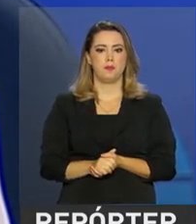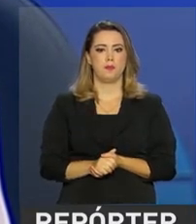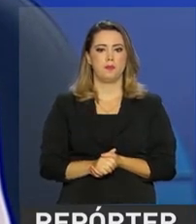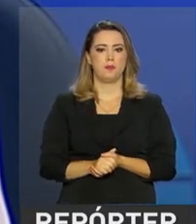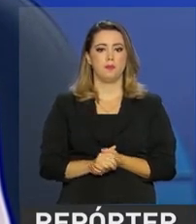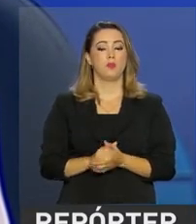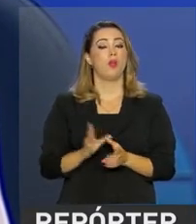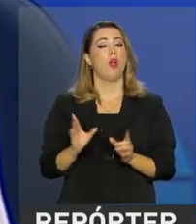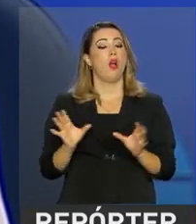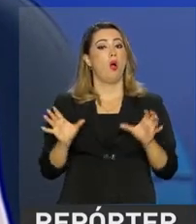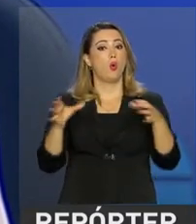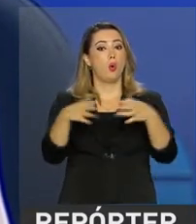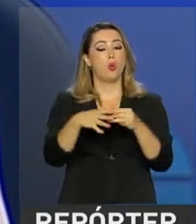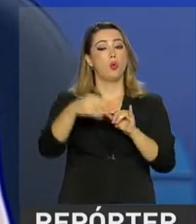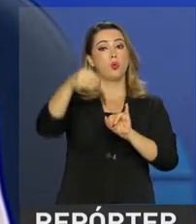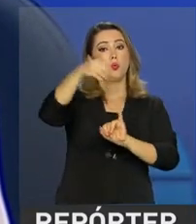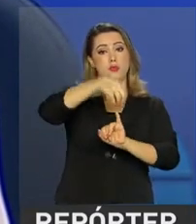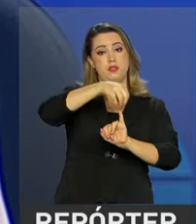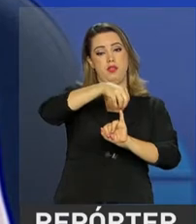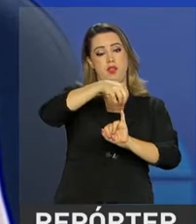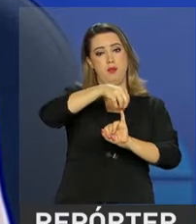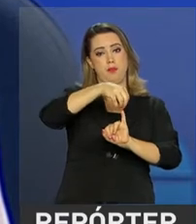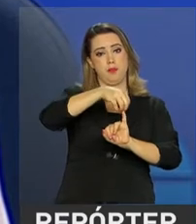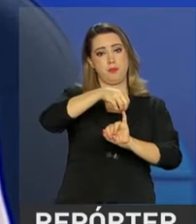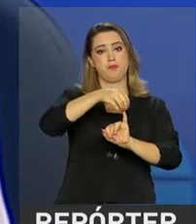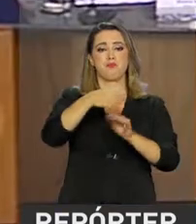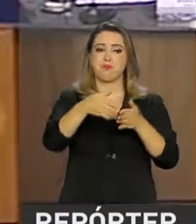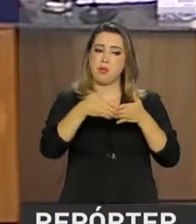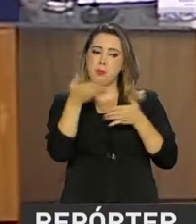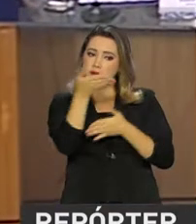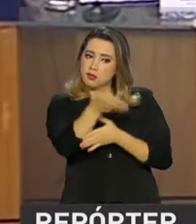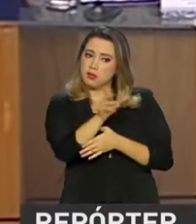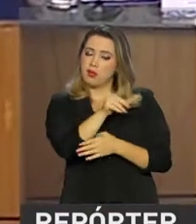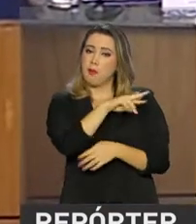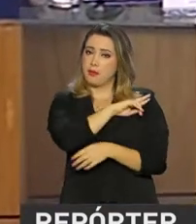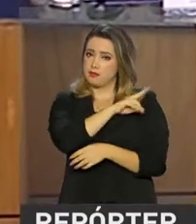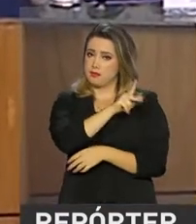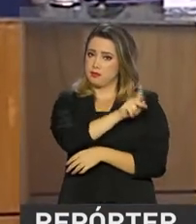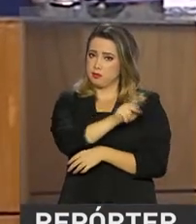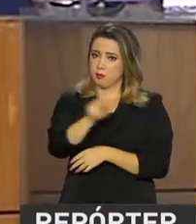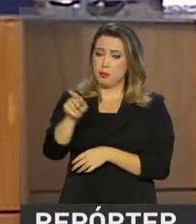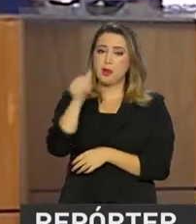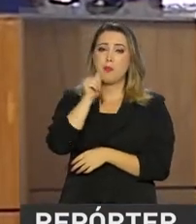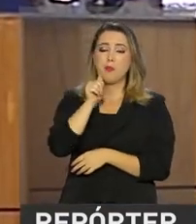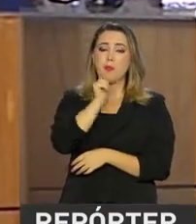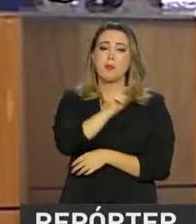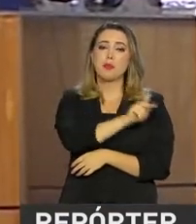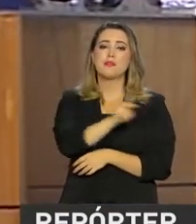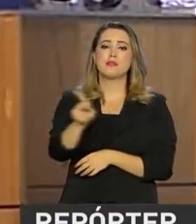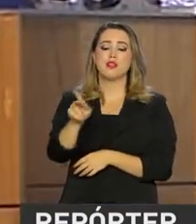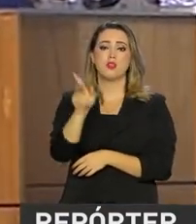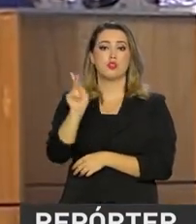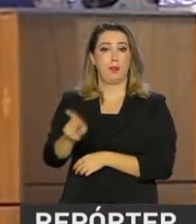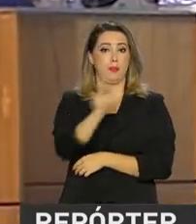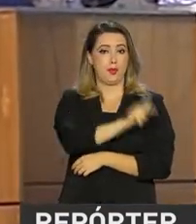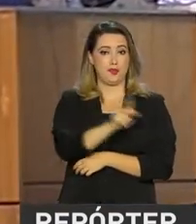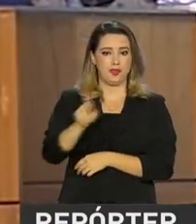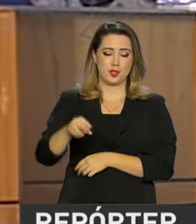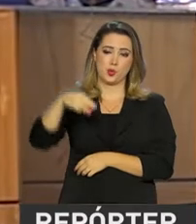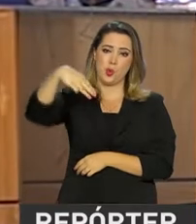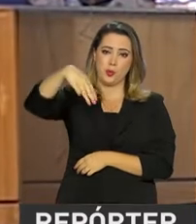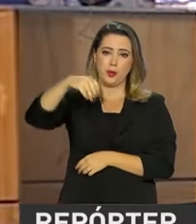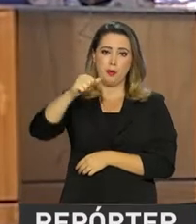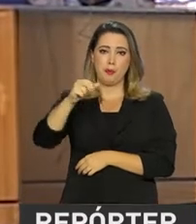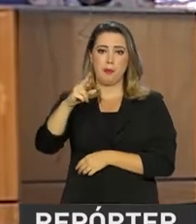ao INEP, por intermédio da presidente do Instituto, a professora Maria Inês